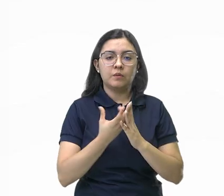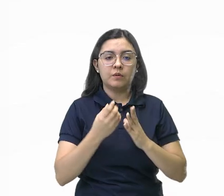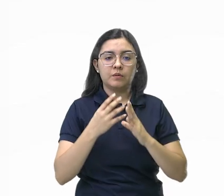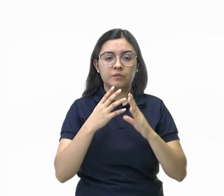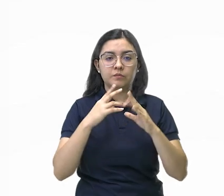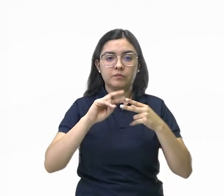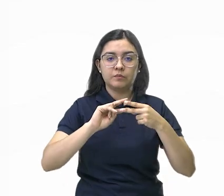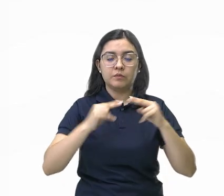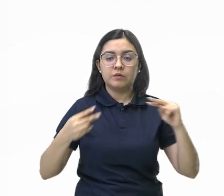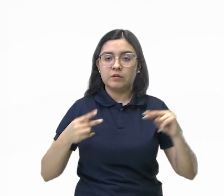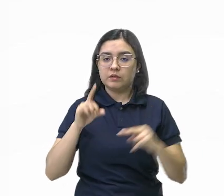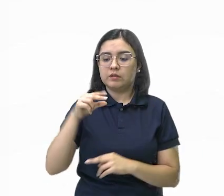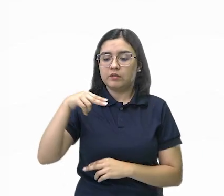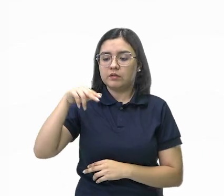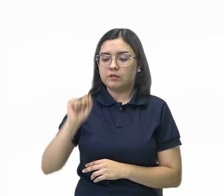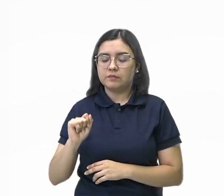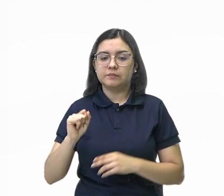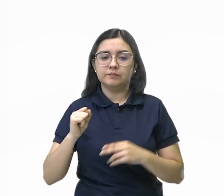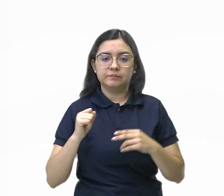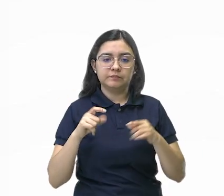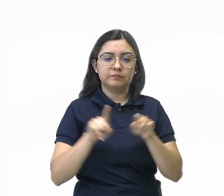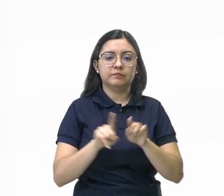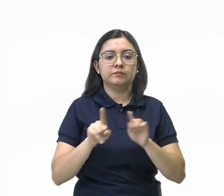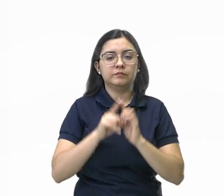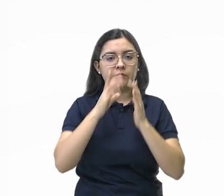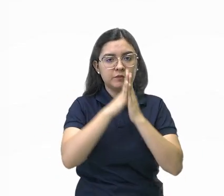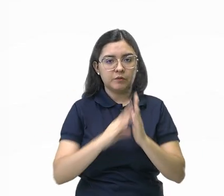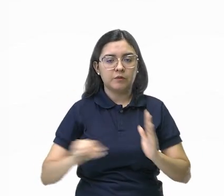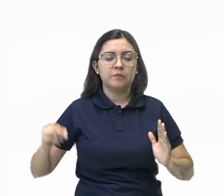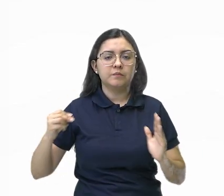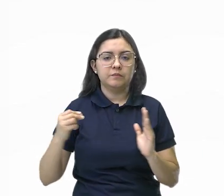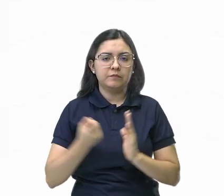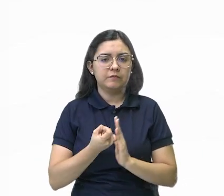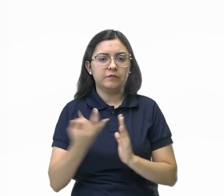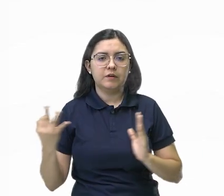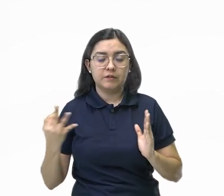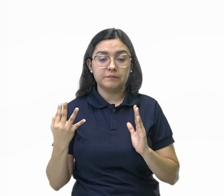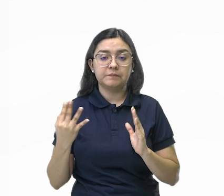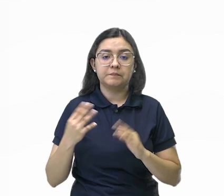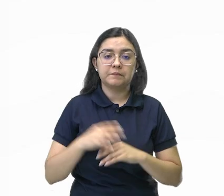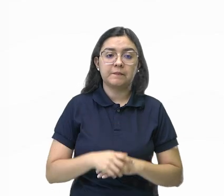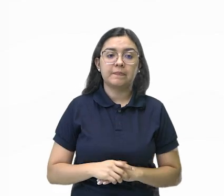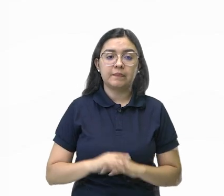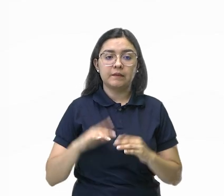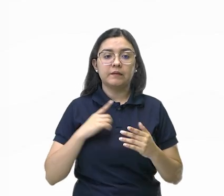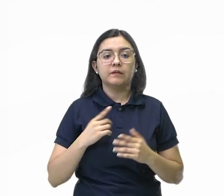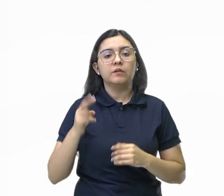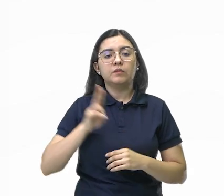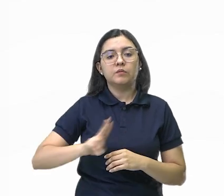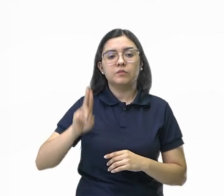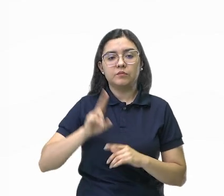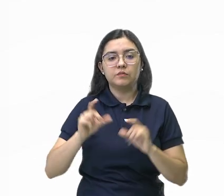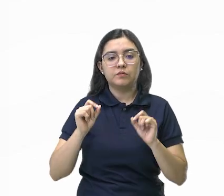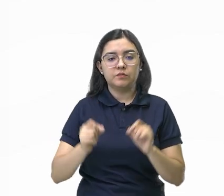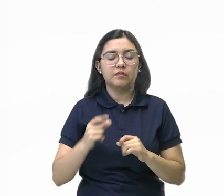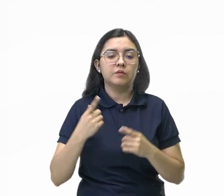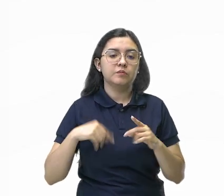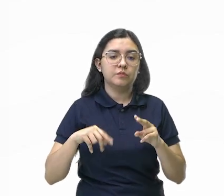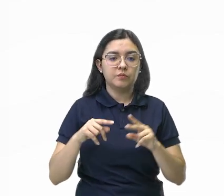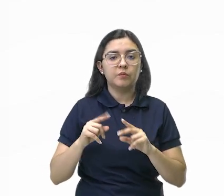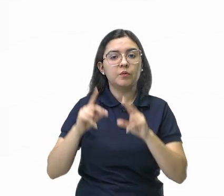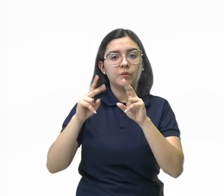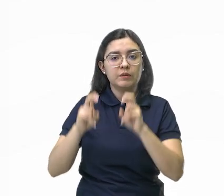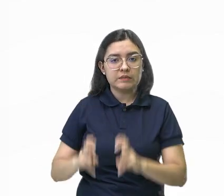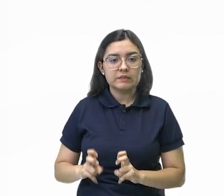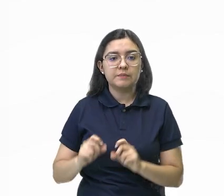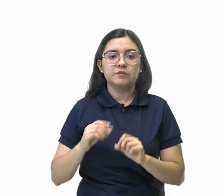de DNA, né, em milhões de vezes e em poucas horas. A aplicação é testes de COVID, né,